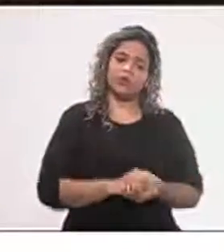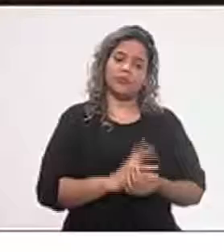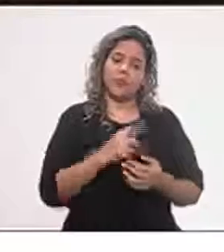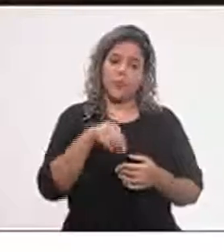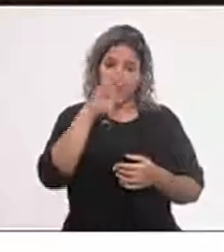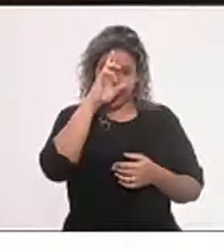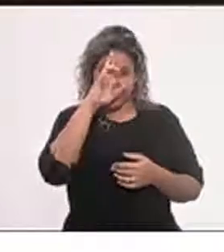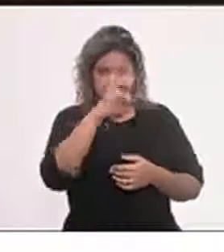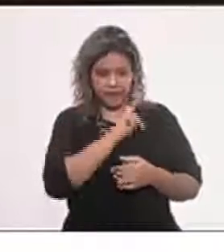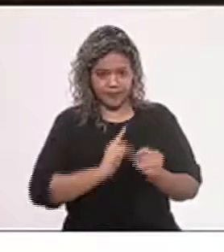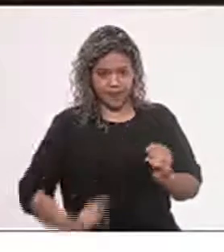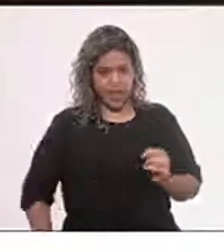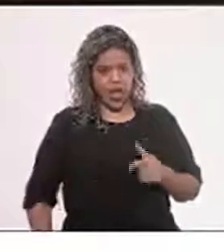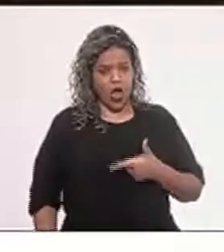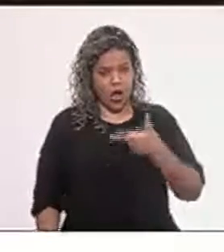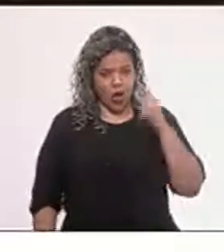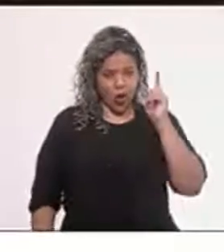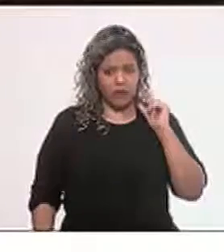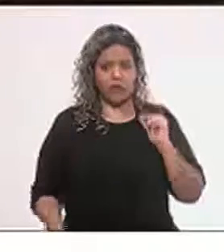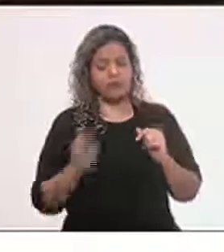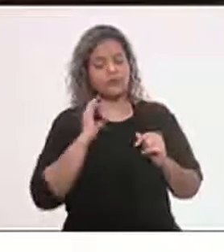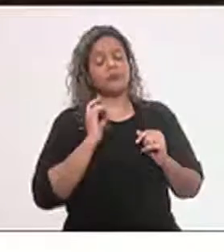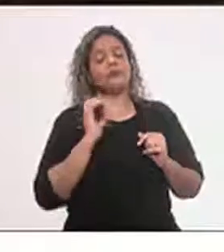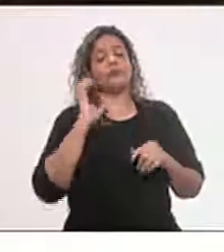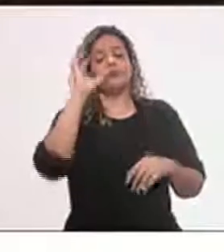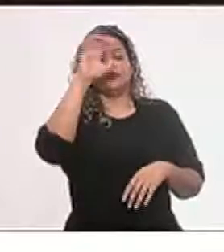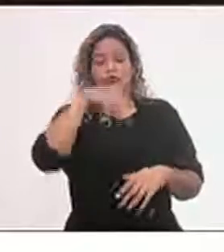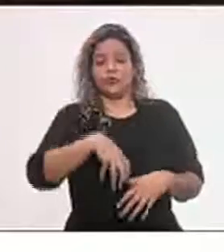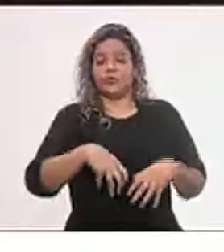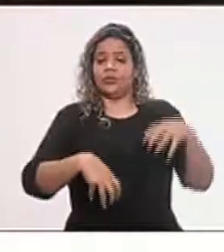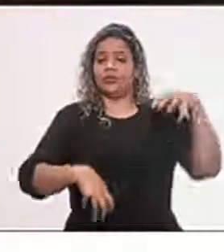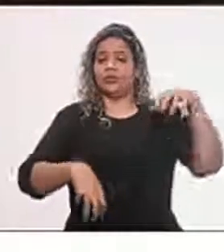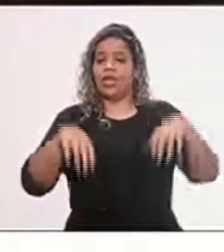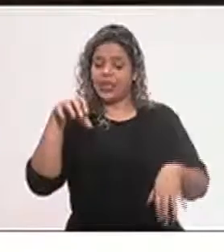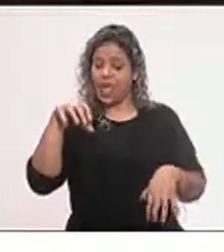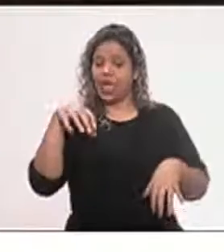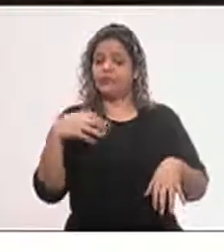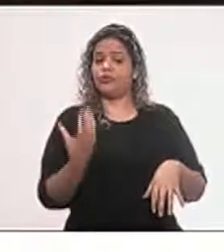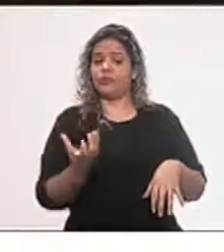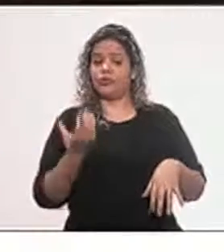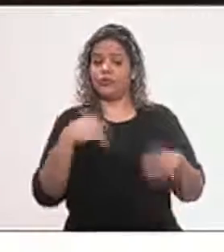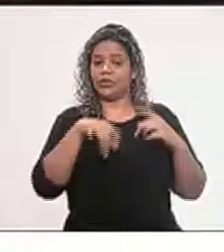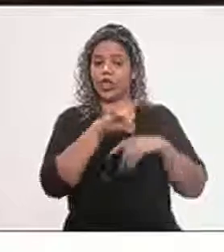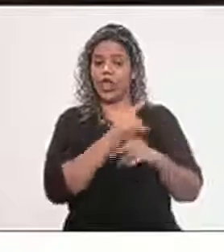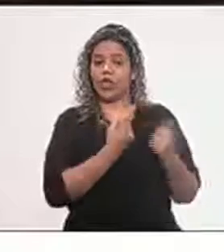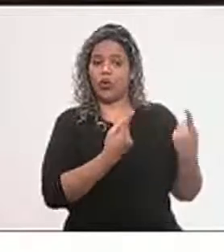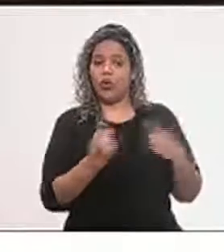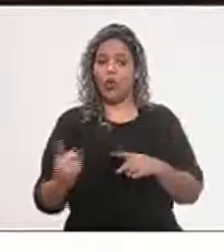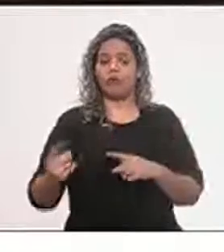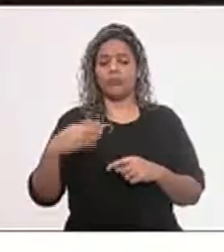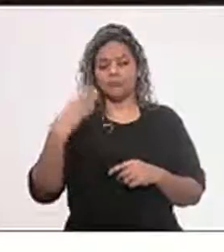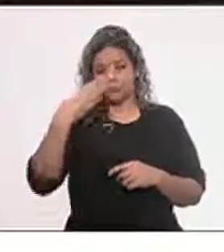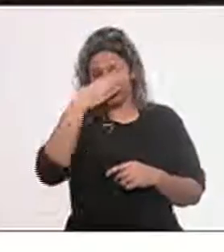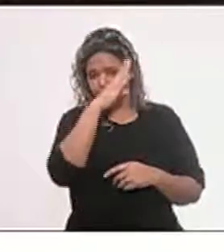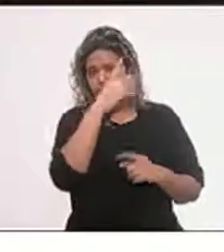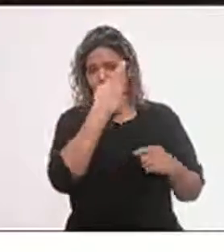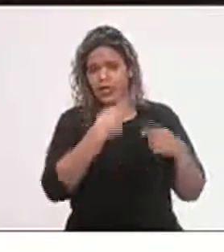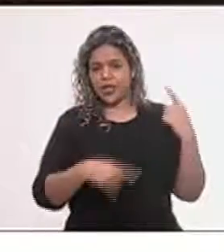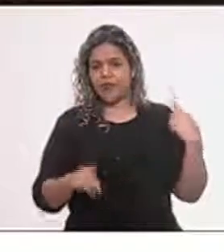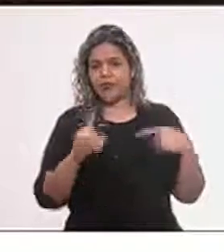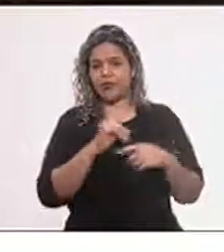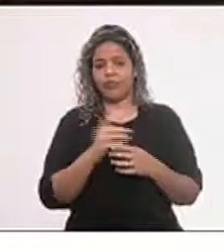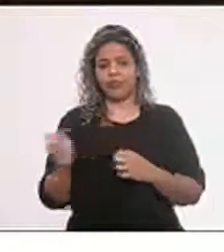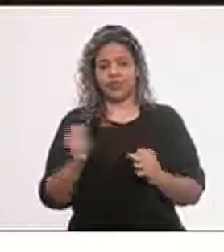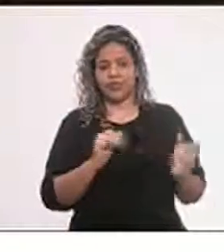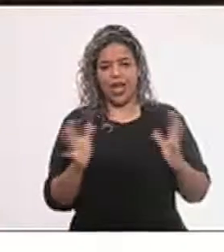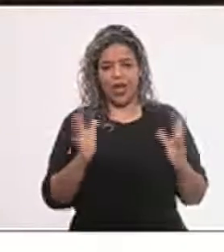Senhor presidente, ontem o Senado derrotou o decreto do belicista Bolsonaro. Foi um